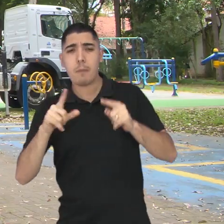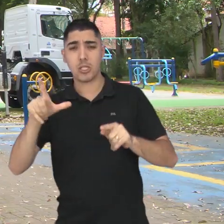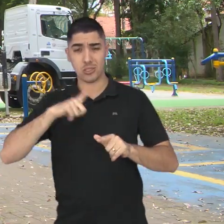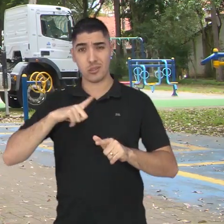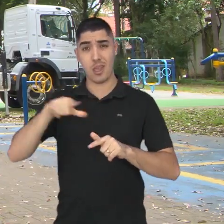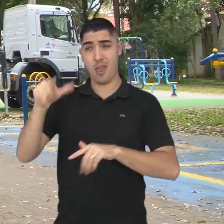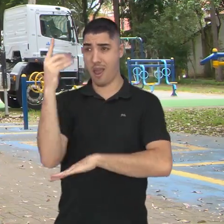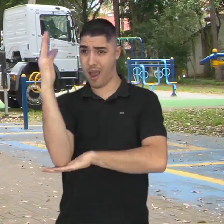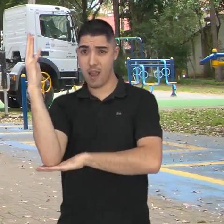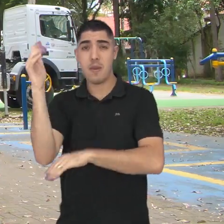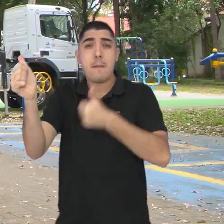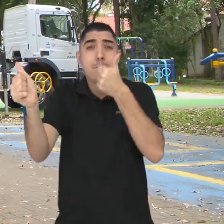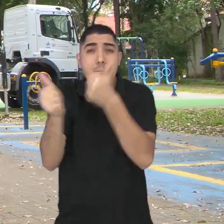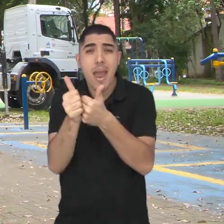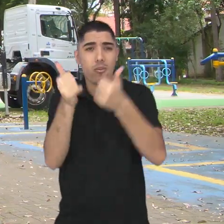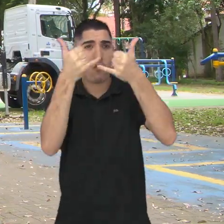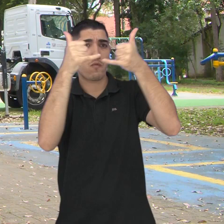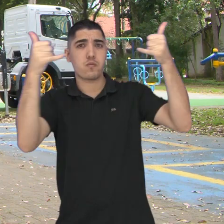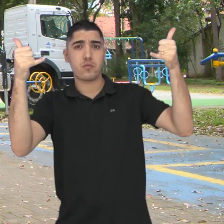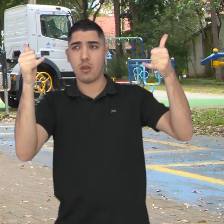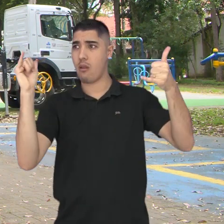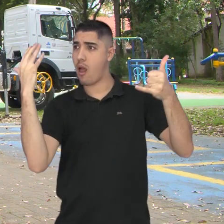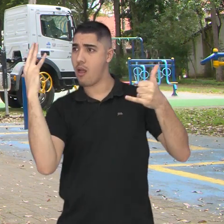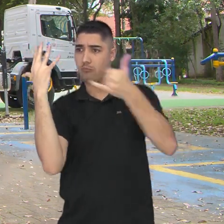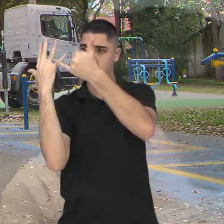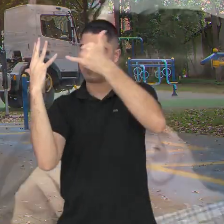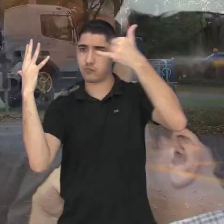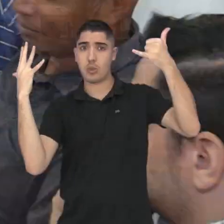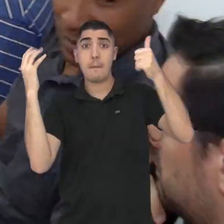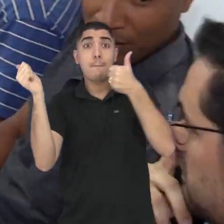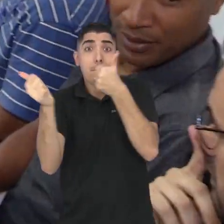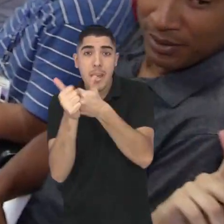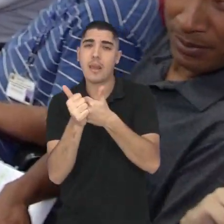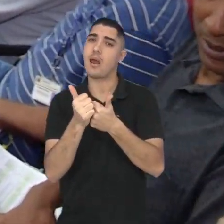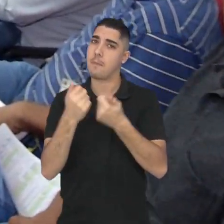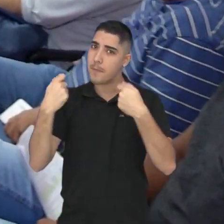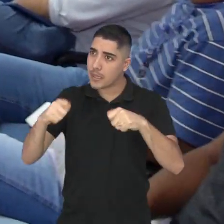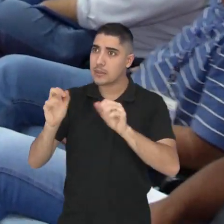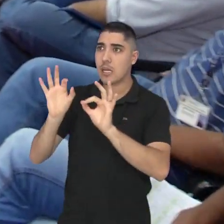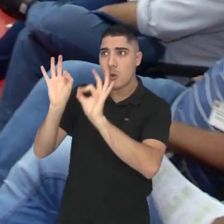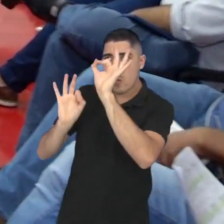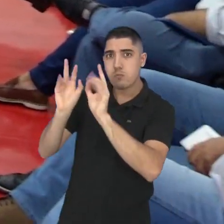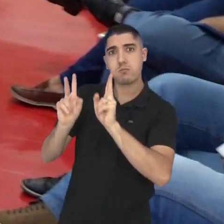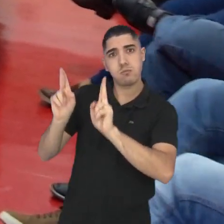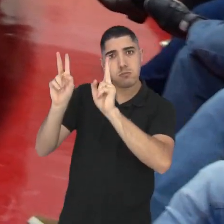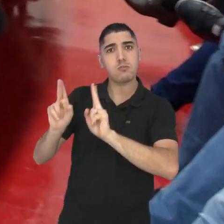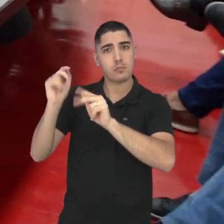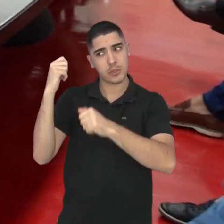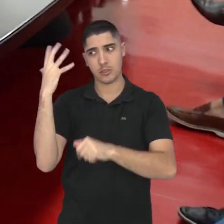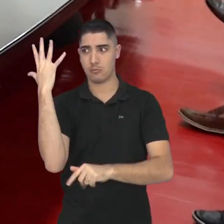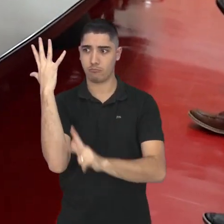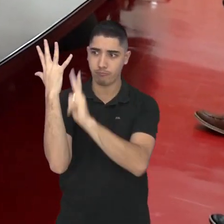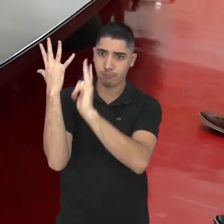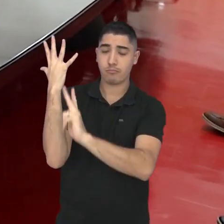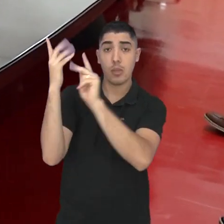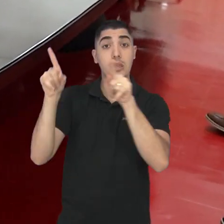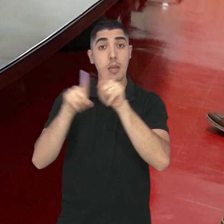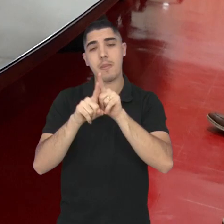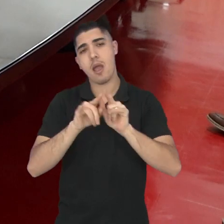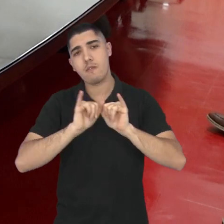de árvores que estão em contato com a fiação elétrica e pediram providências. Também foi questionado